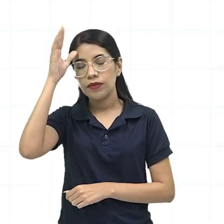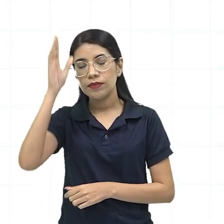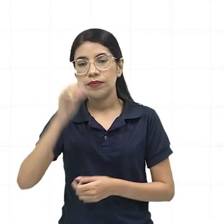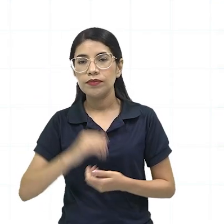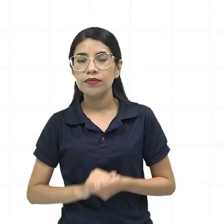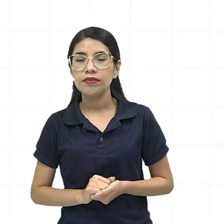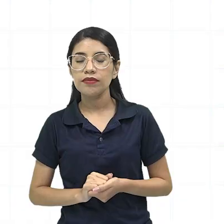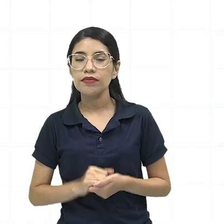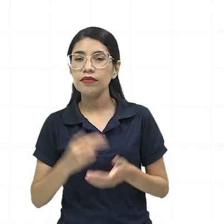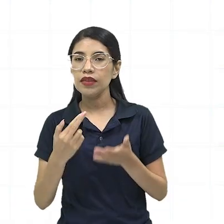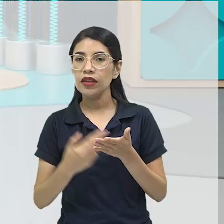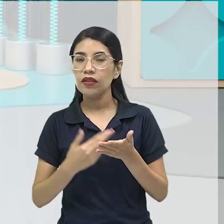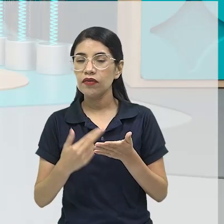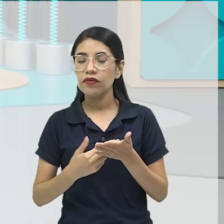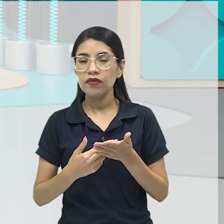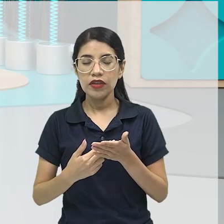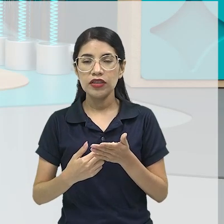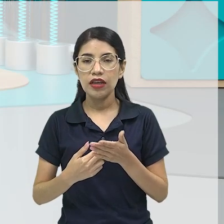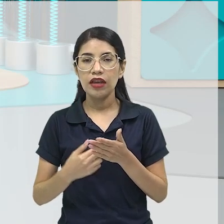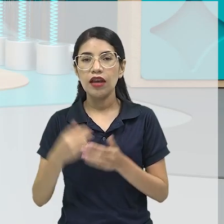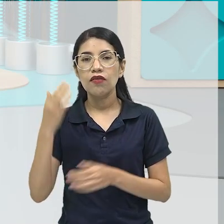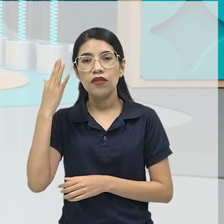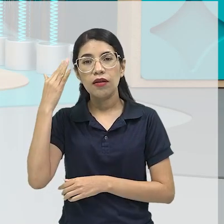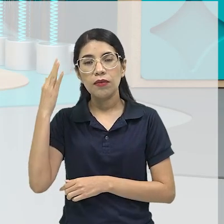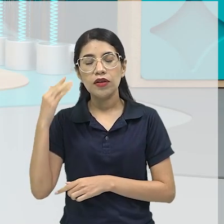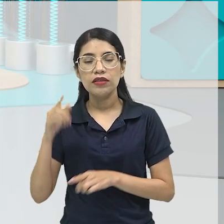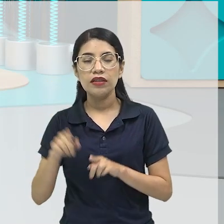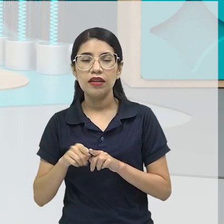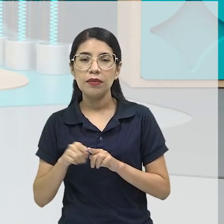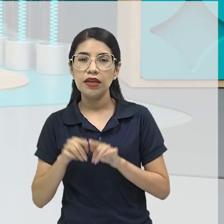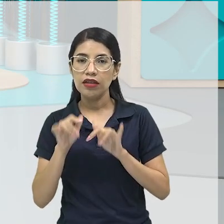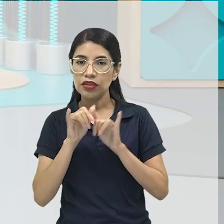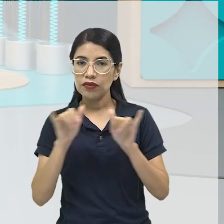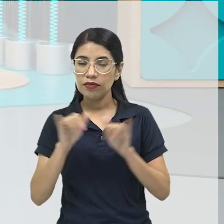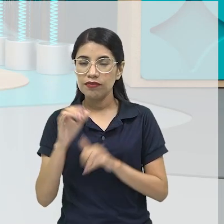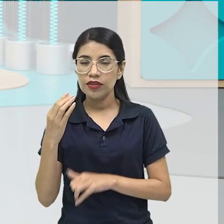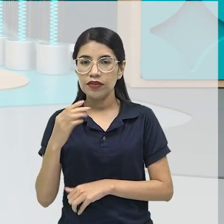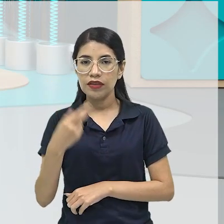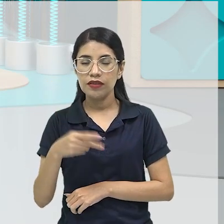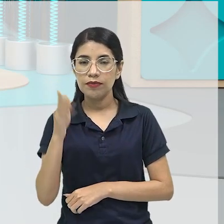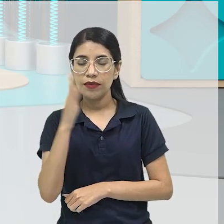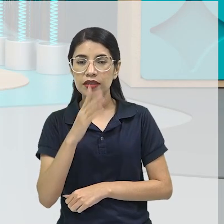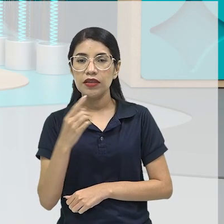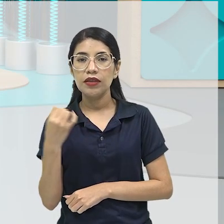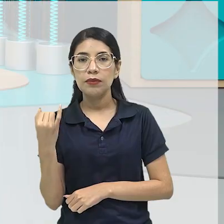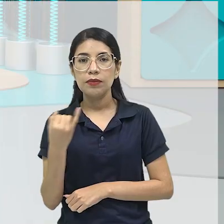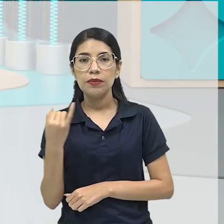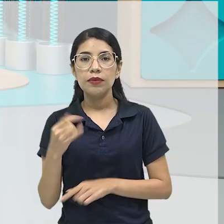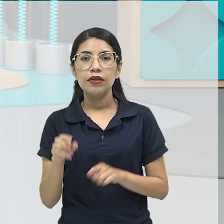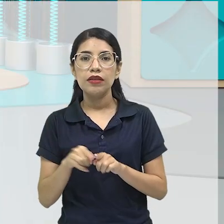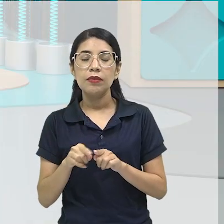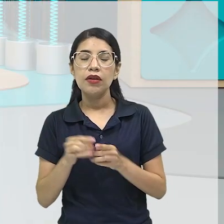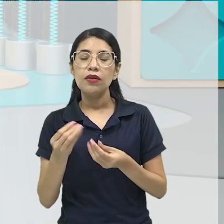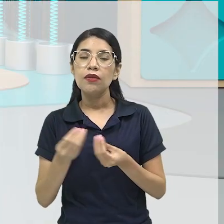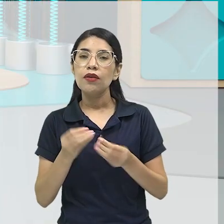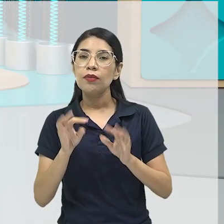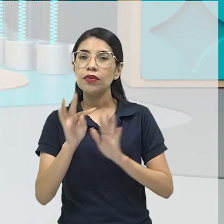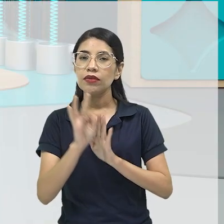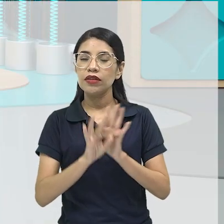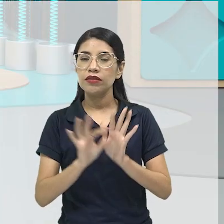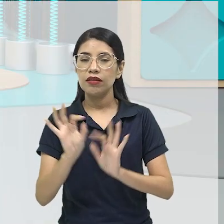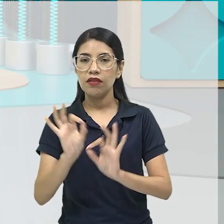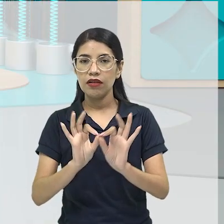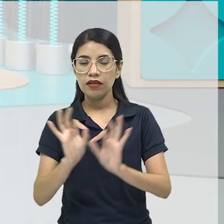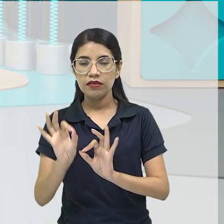Interessante, talvez a revista mais popular de divulgação científica no Brasil. Muito importante também como eles organizam esse texto, fazem